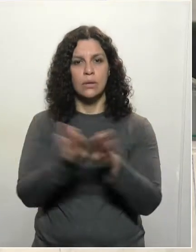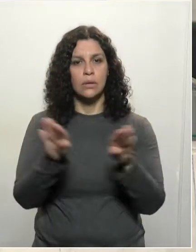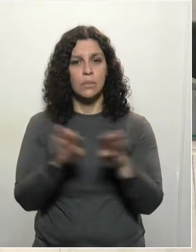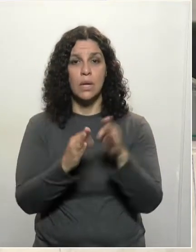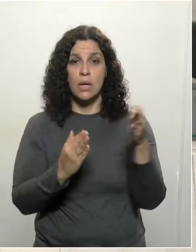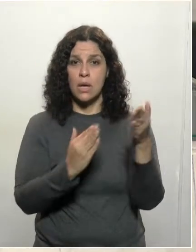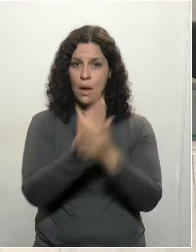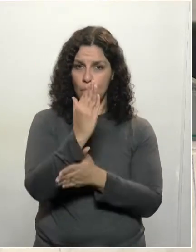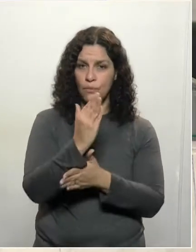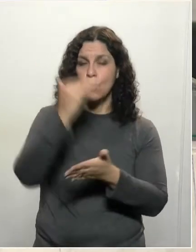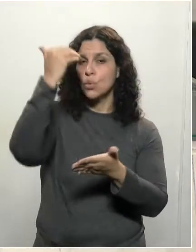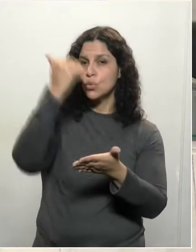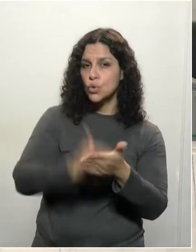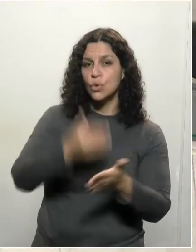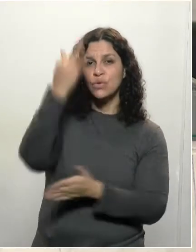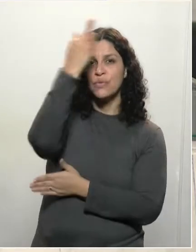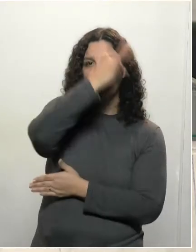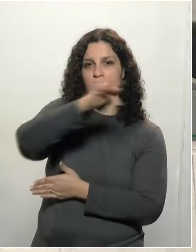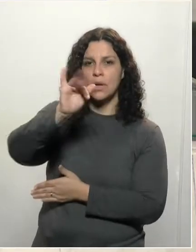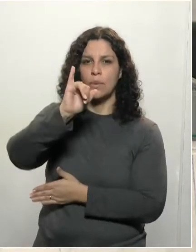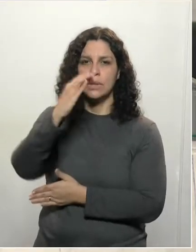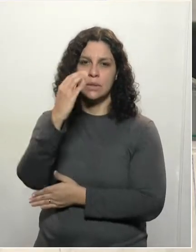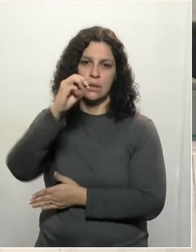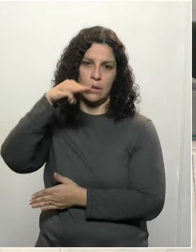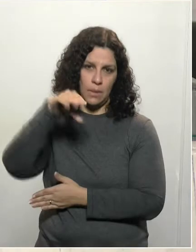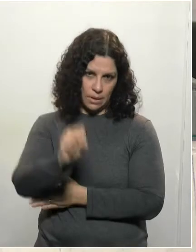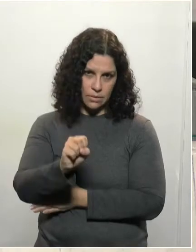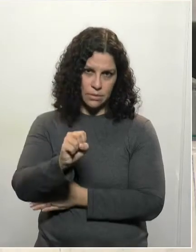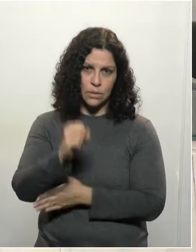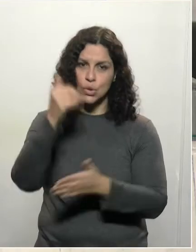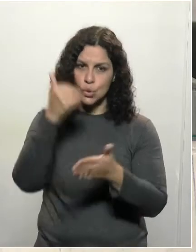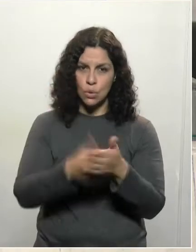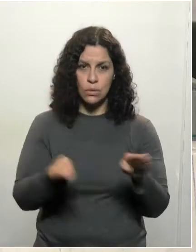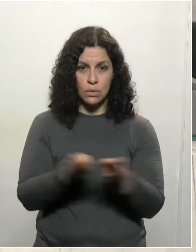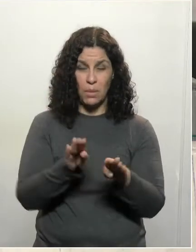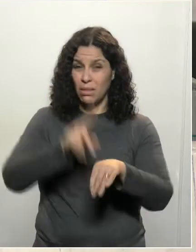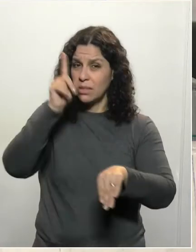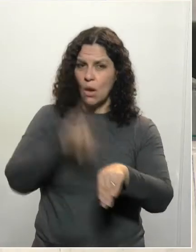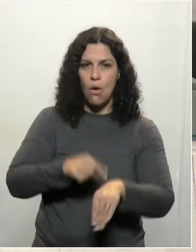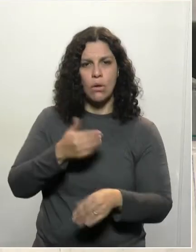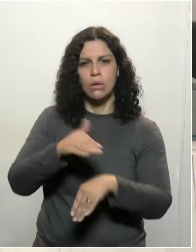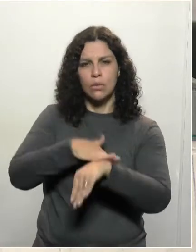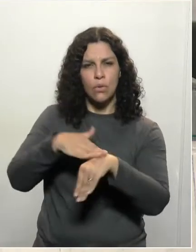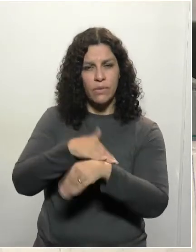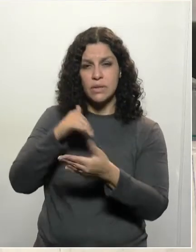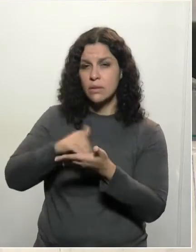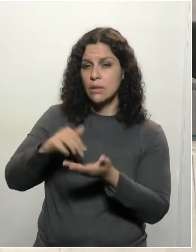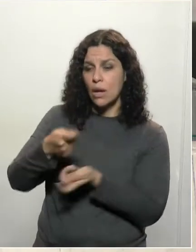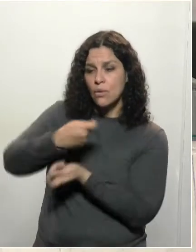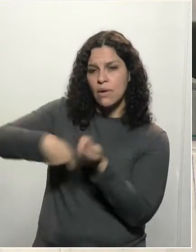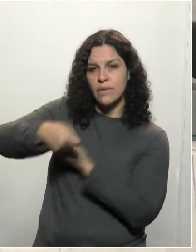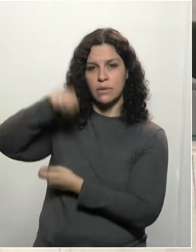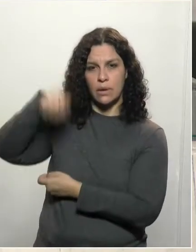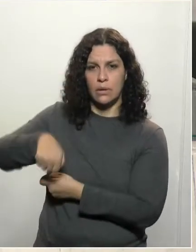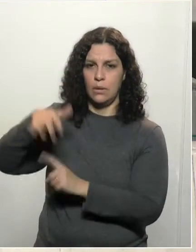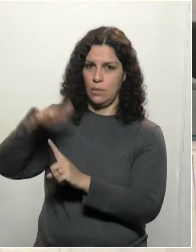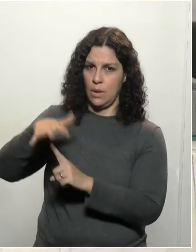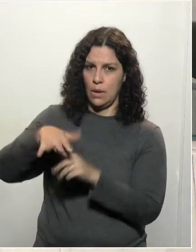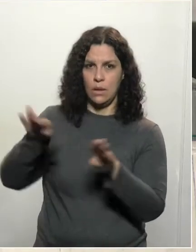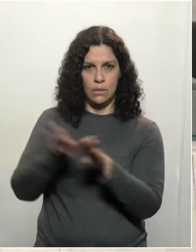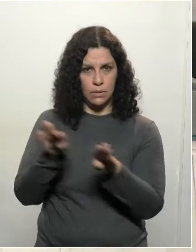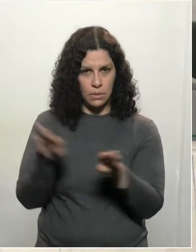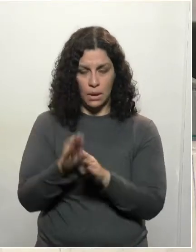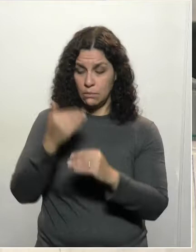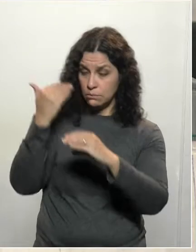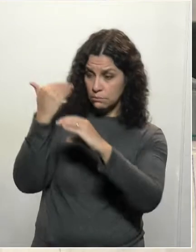a isenção federal desse medicamento. Eu de pronto falei com o secretário da Fazenda aqui, encaminhei